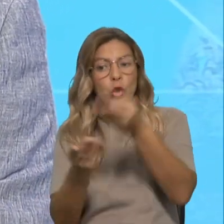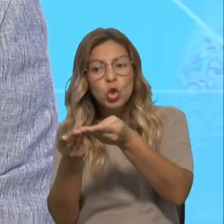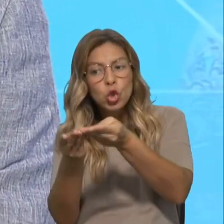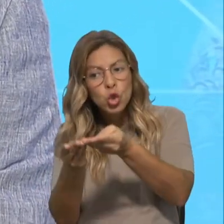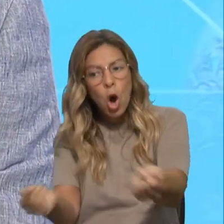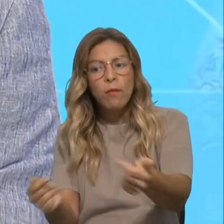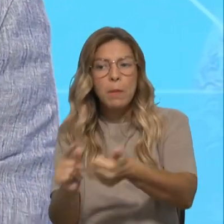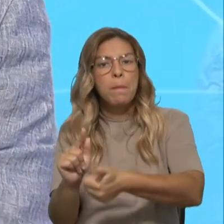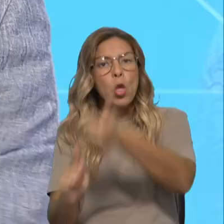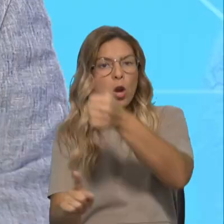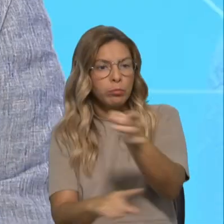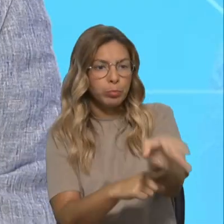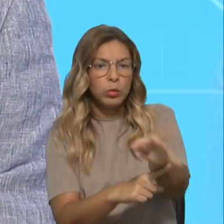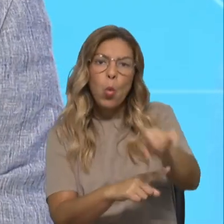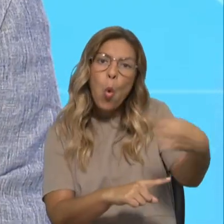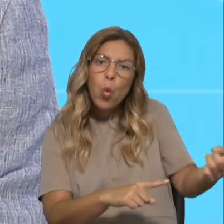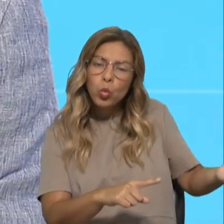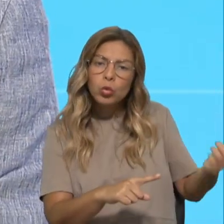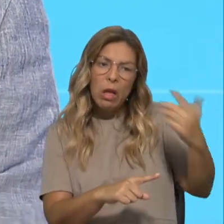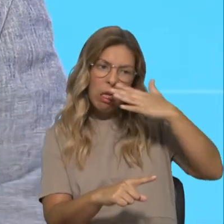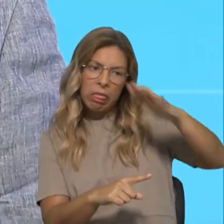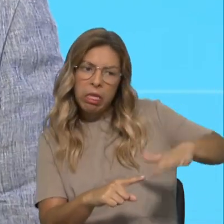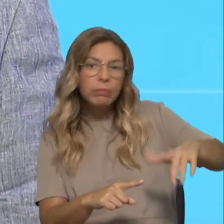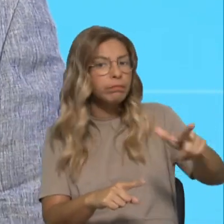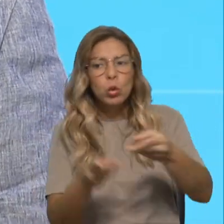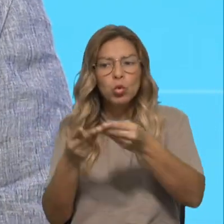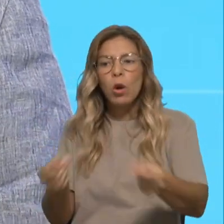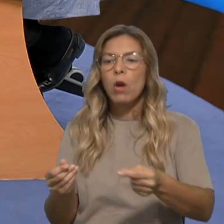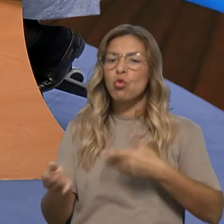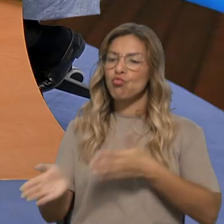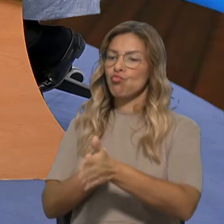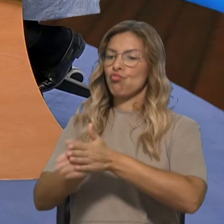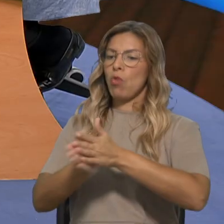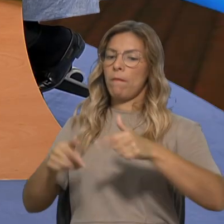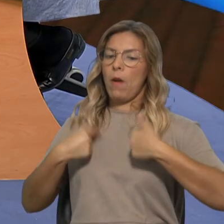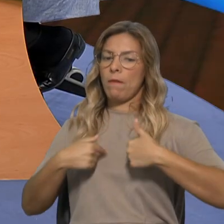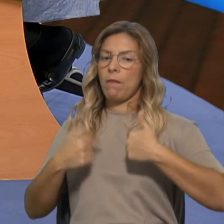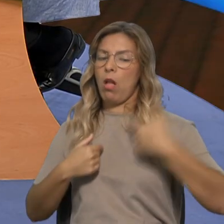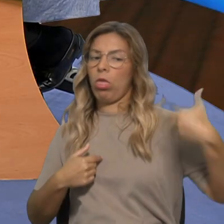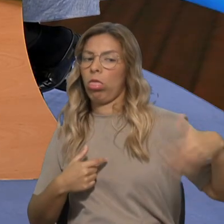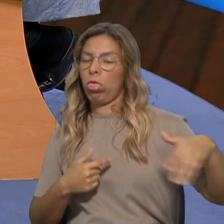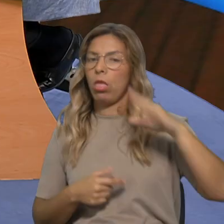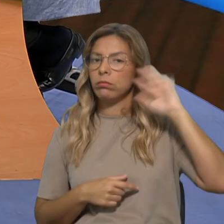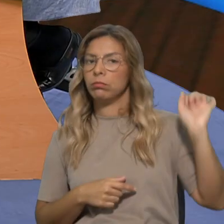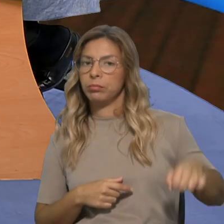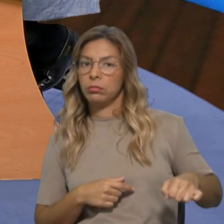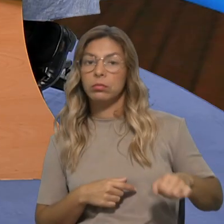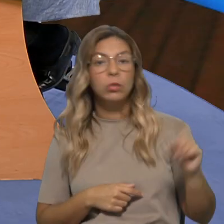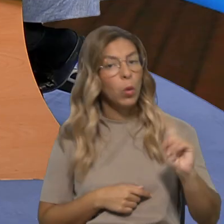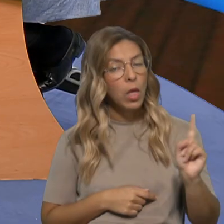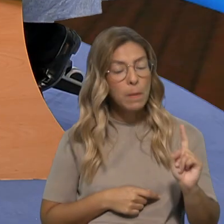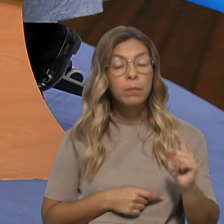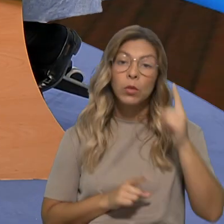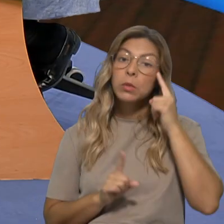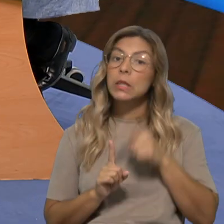outros e não por uma solução mais proveitosa para os próprios. Não é? Mas faz parte da